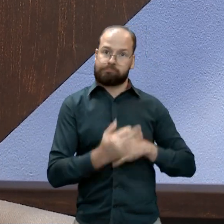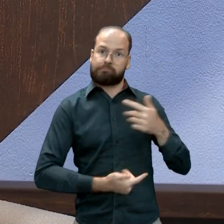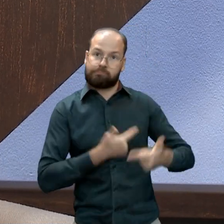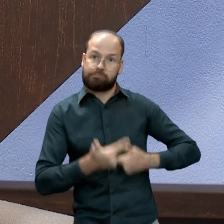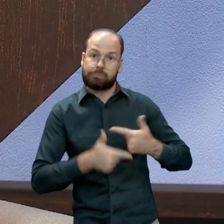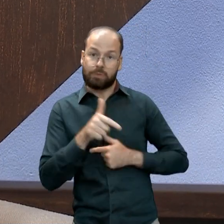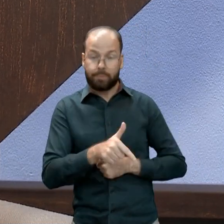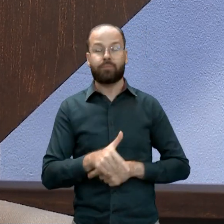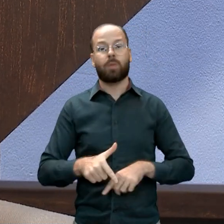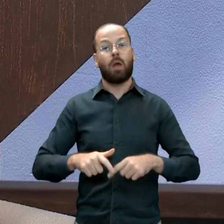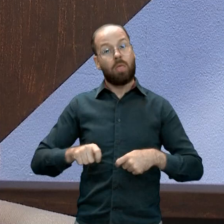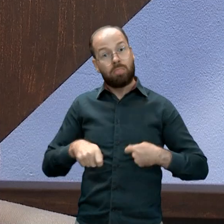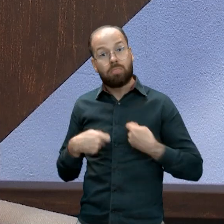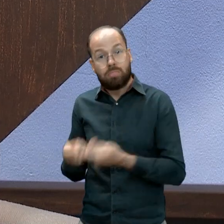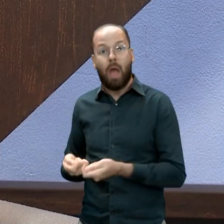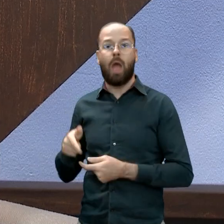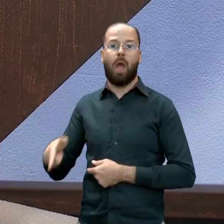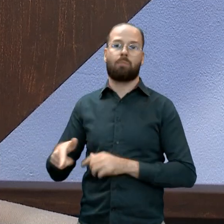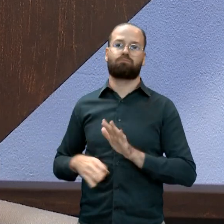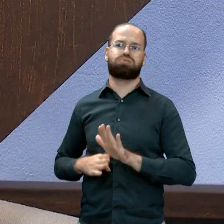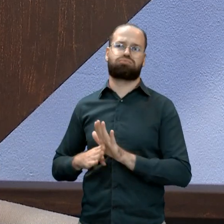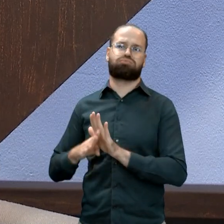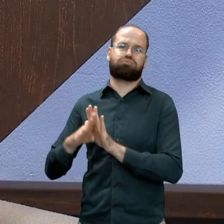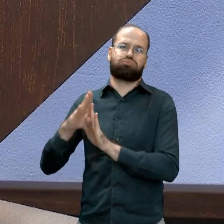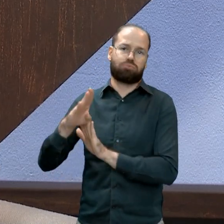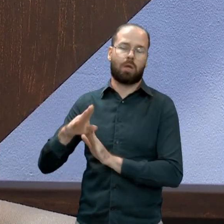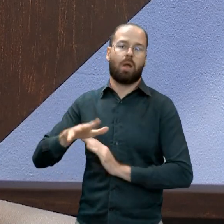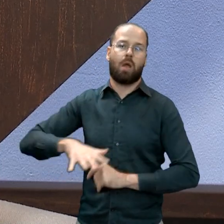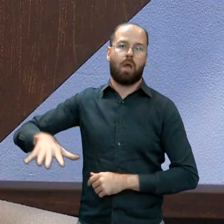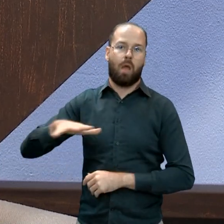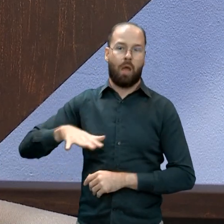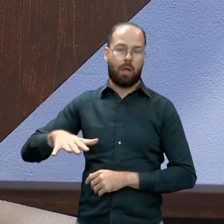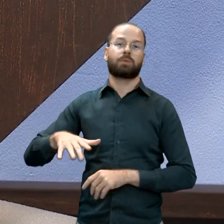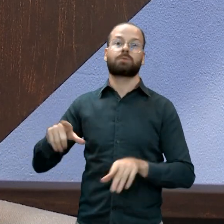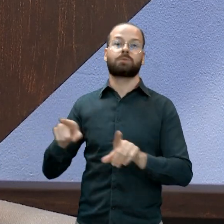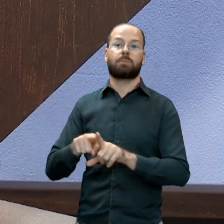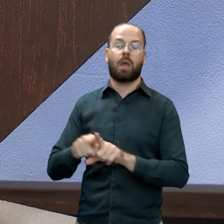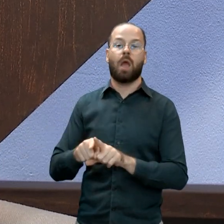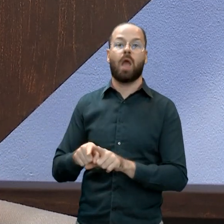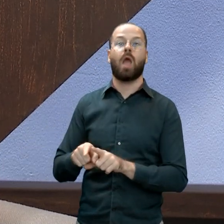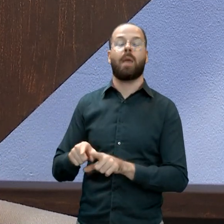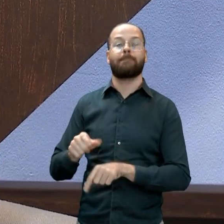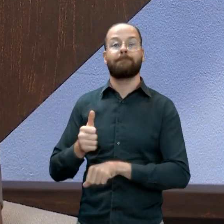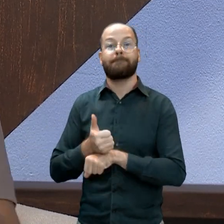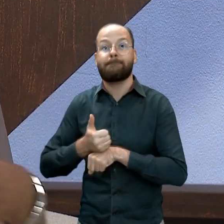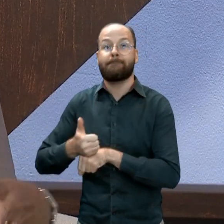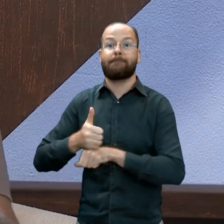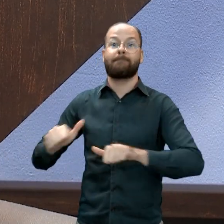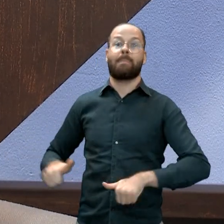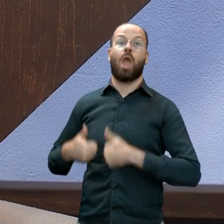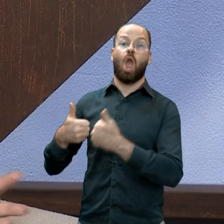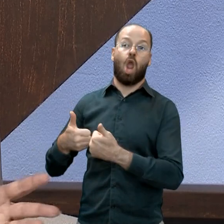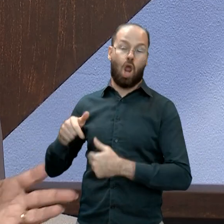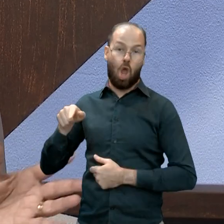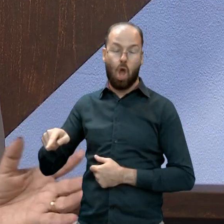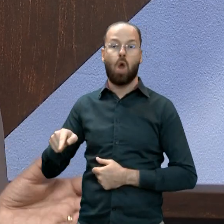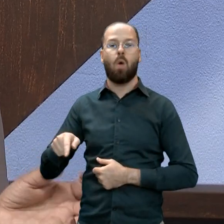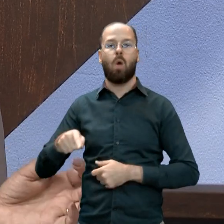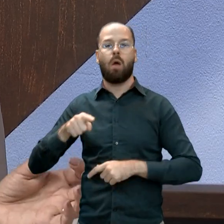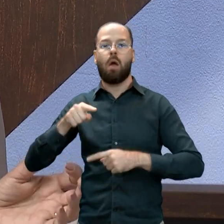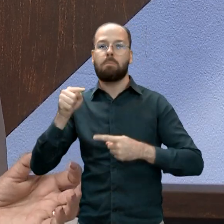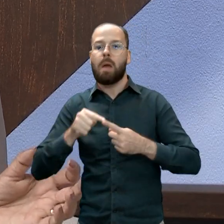setor, aceleraram principalmente o gerenciamento da produção, né, assim, melhoraram esse mecanismo de